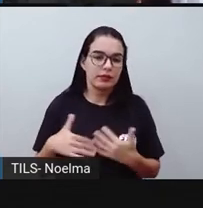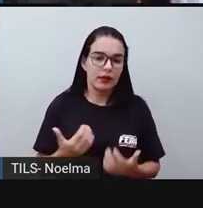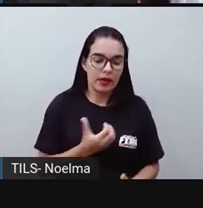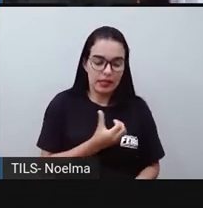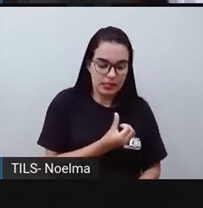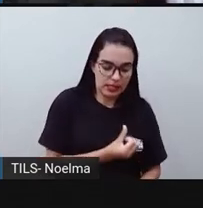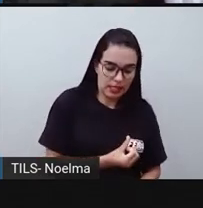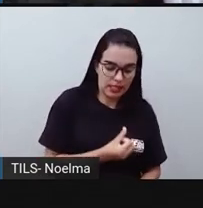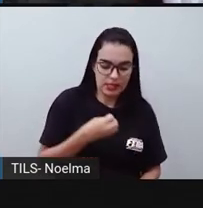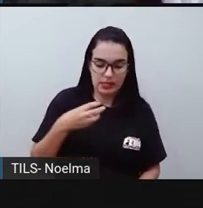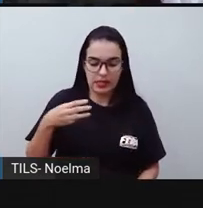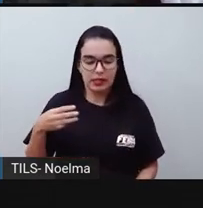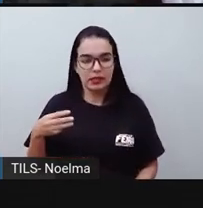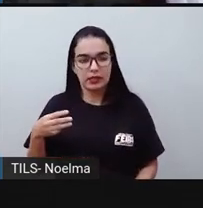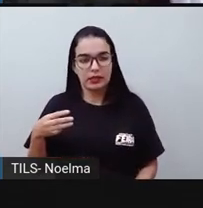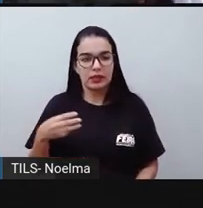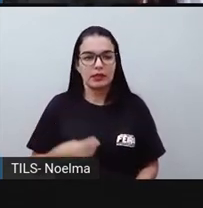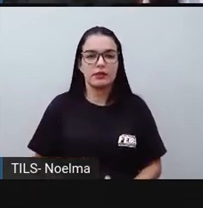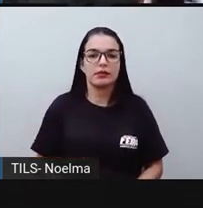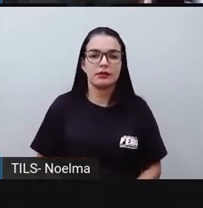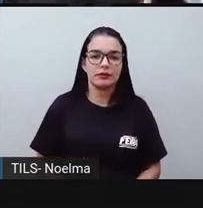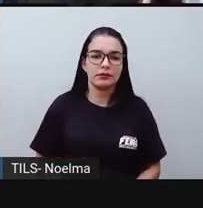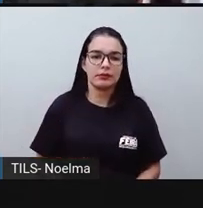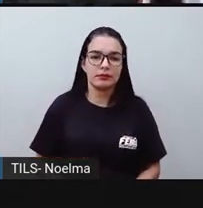dezenas é igual a 60.